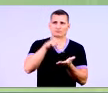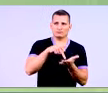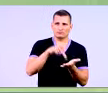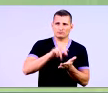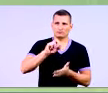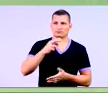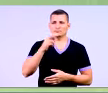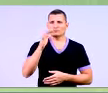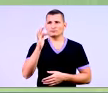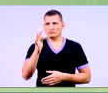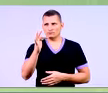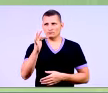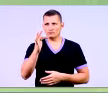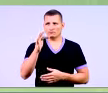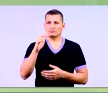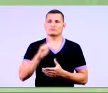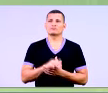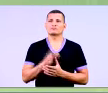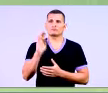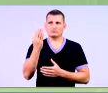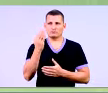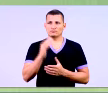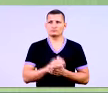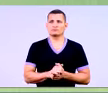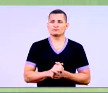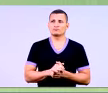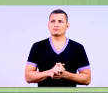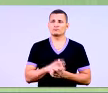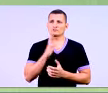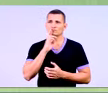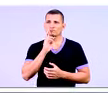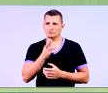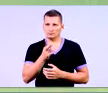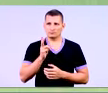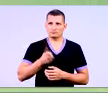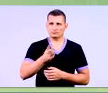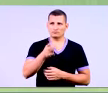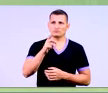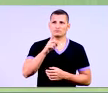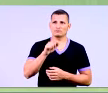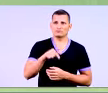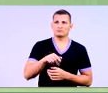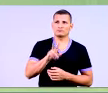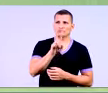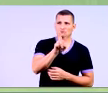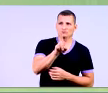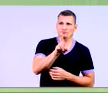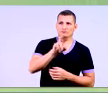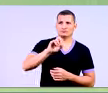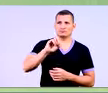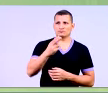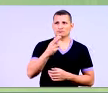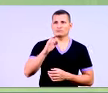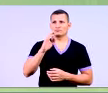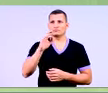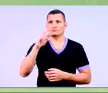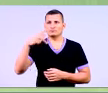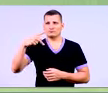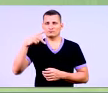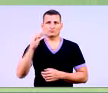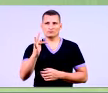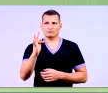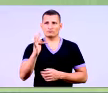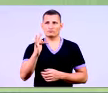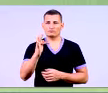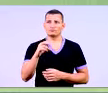ou seja o resultado sempre vai ser verdadeiro ou falso vamos agora aqui meu